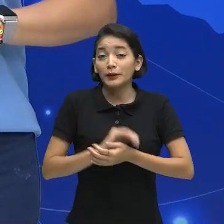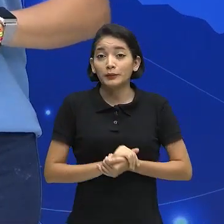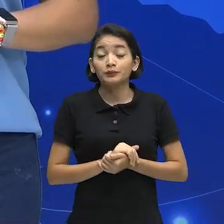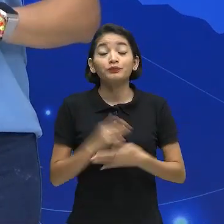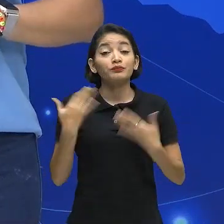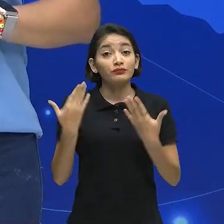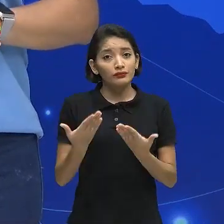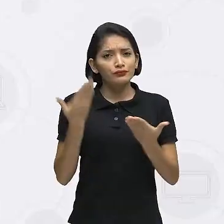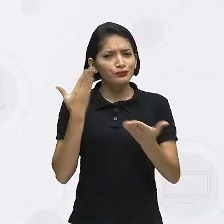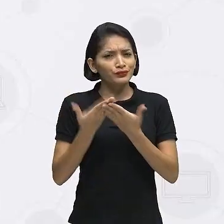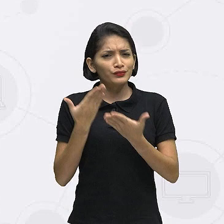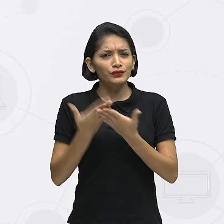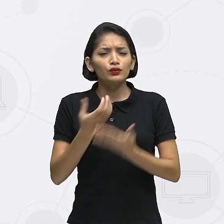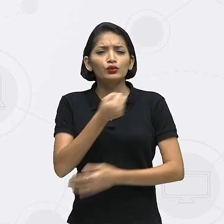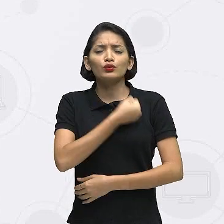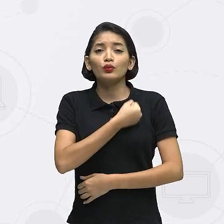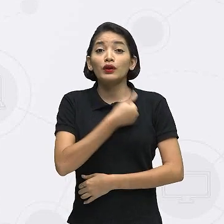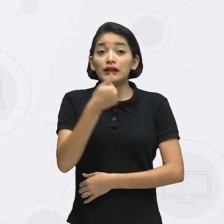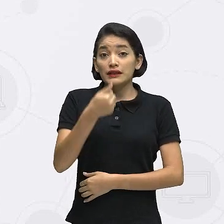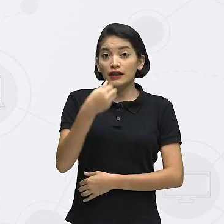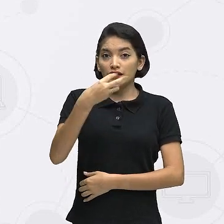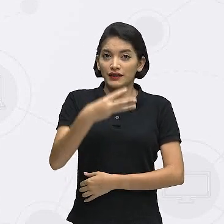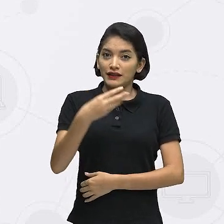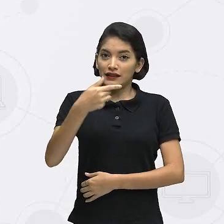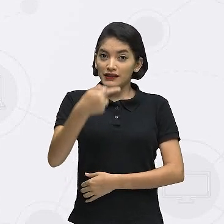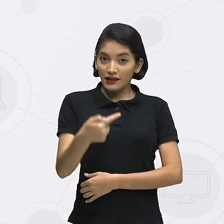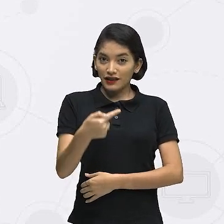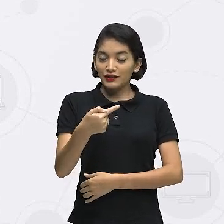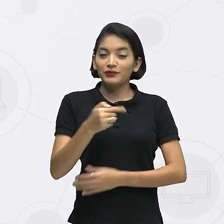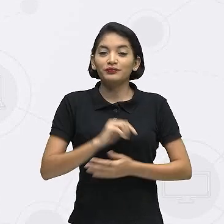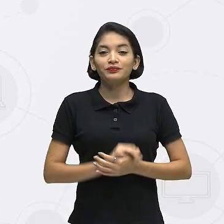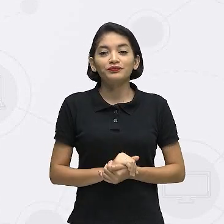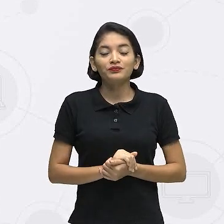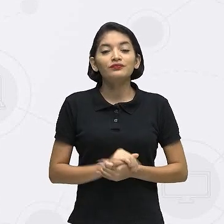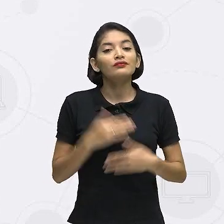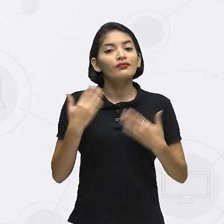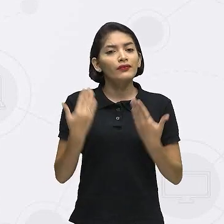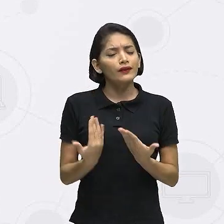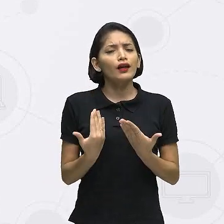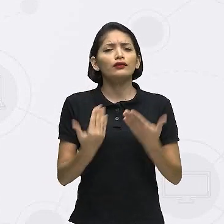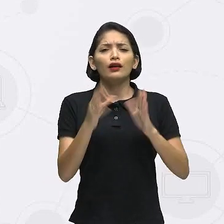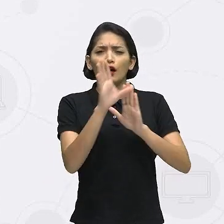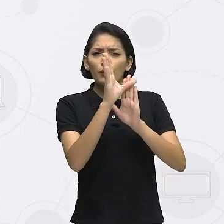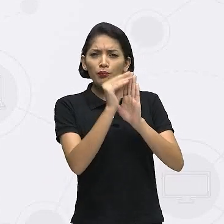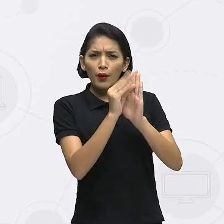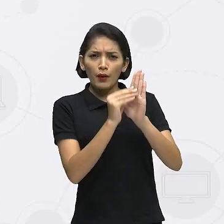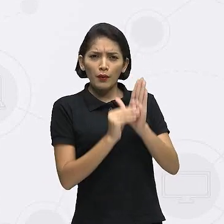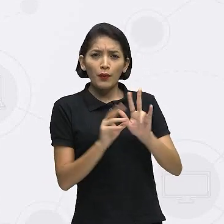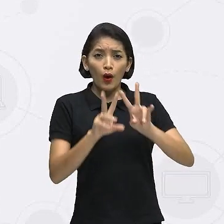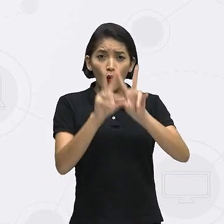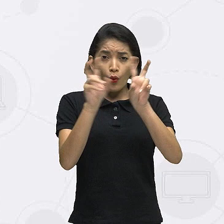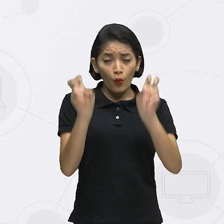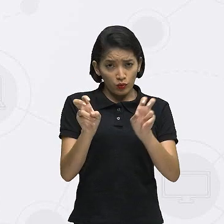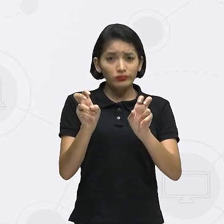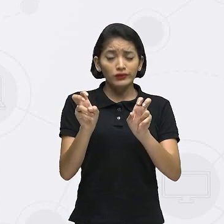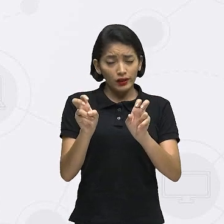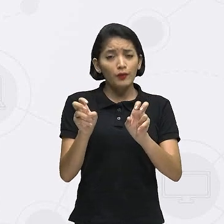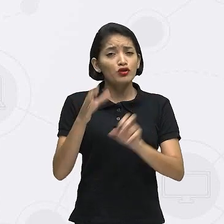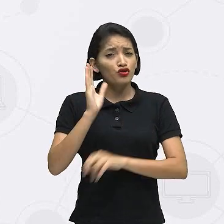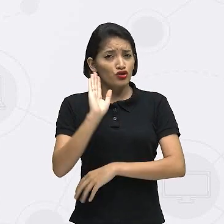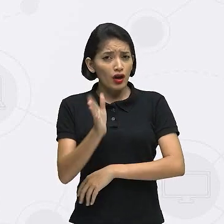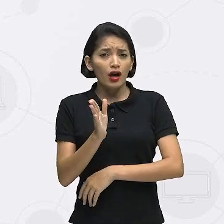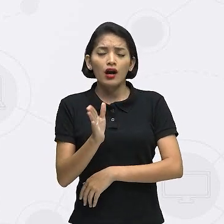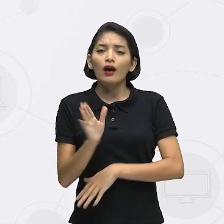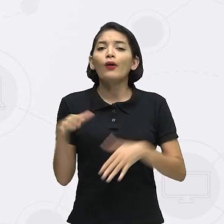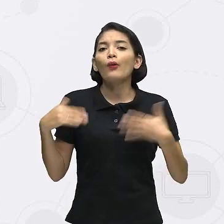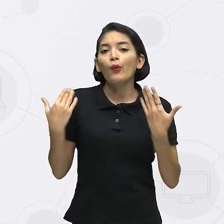de hoje é a aula 137. E aí os conteúdos relacionados às nossas questões é sobre o